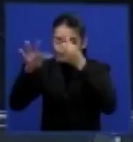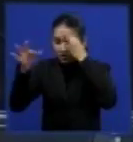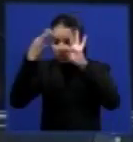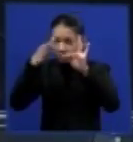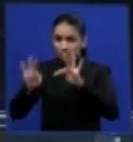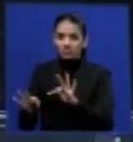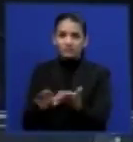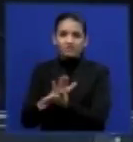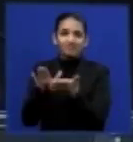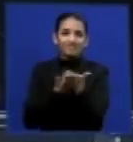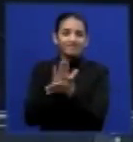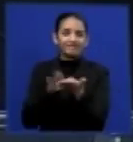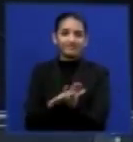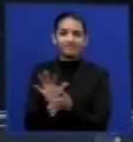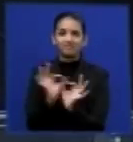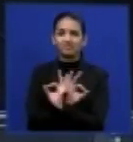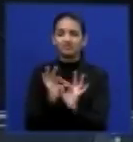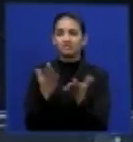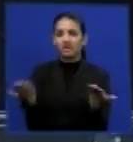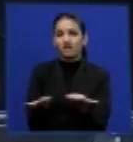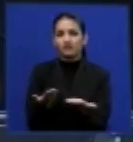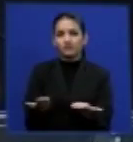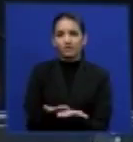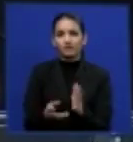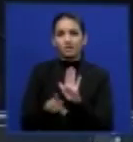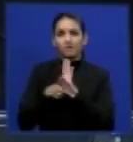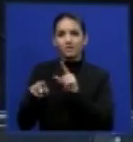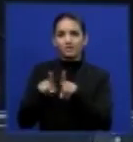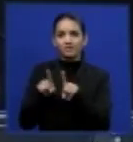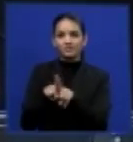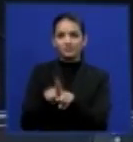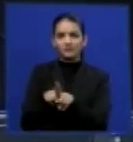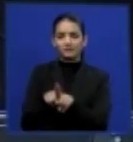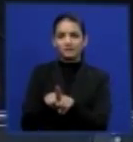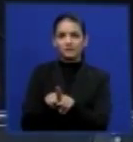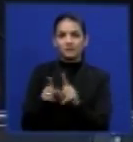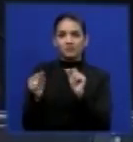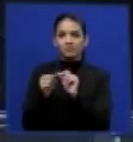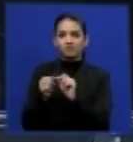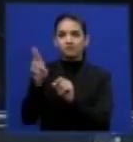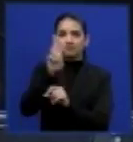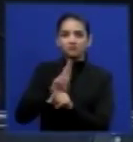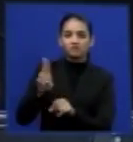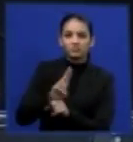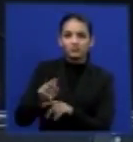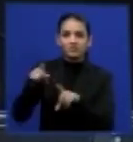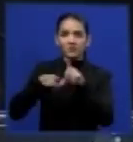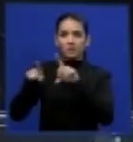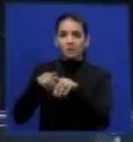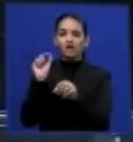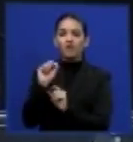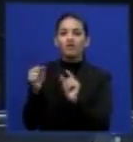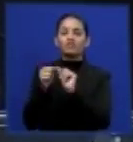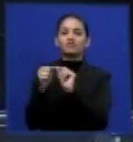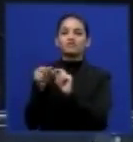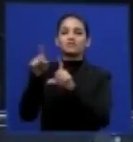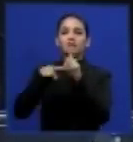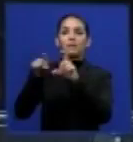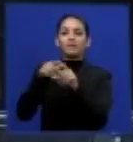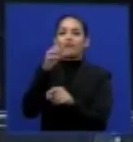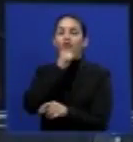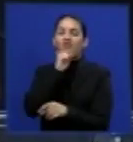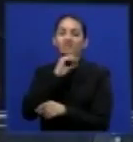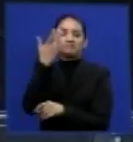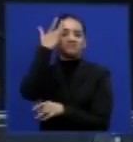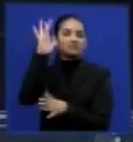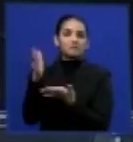planeta hoje adequada na opinião dos ambientalistas e na falta de boas alternativas técnicas